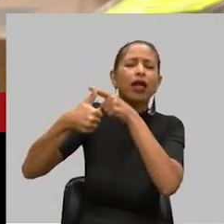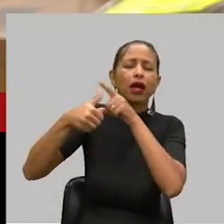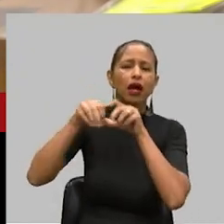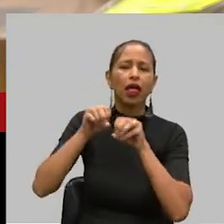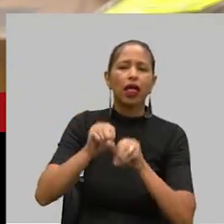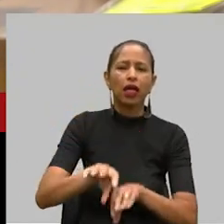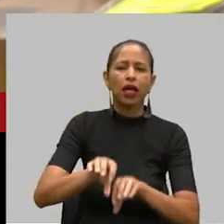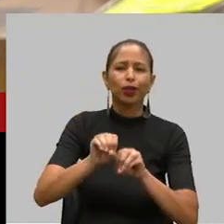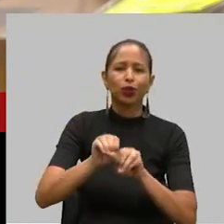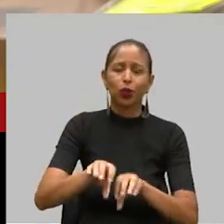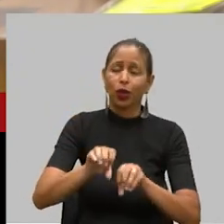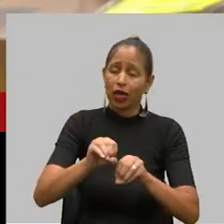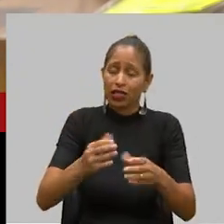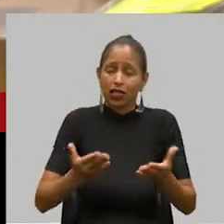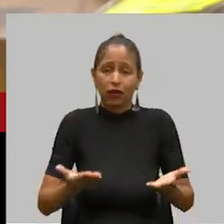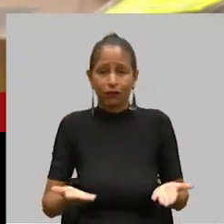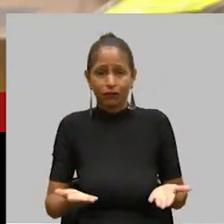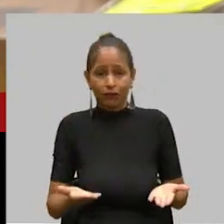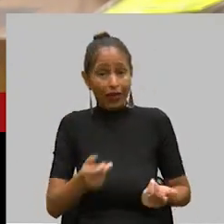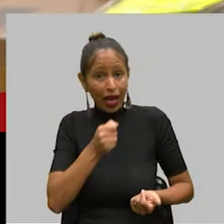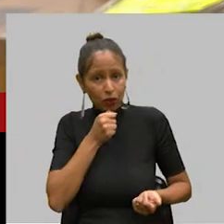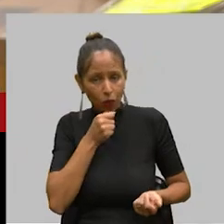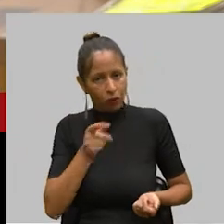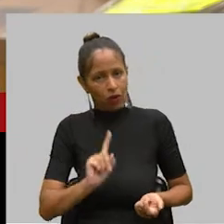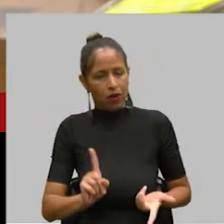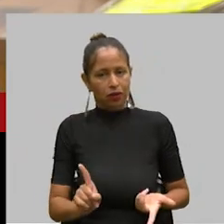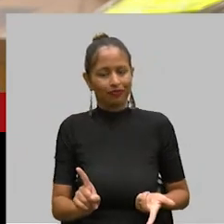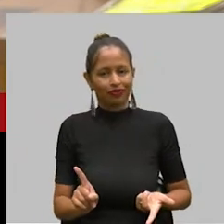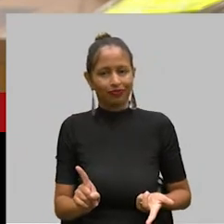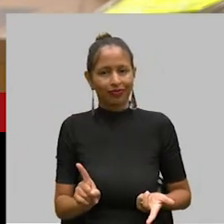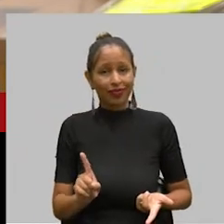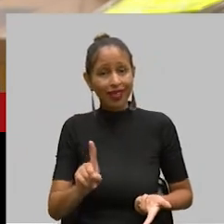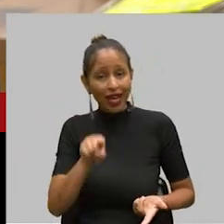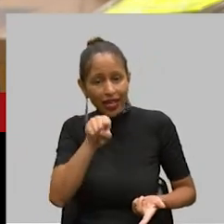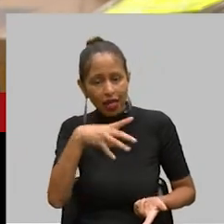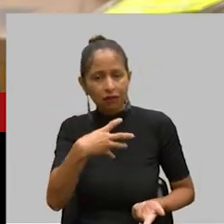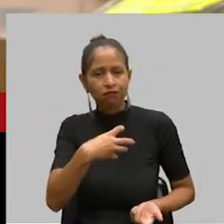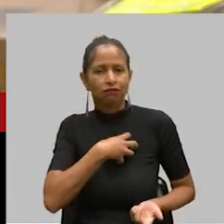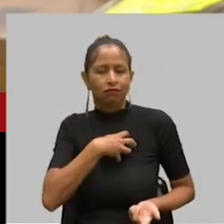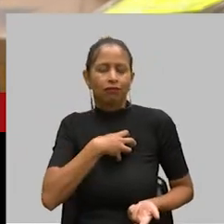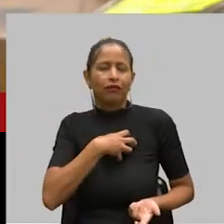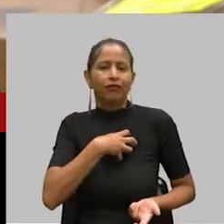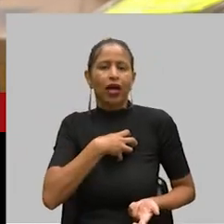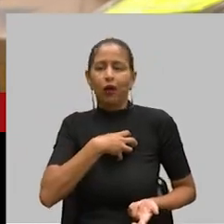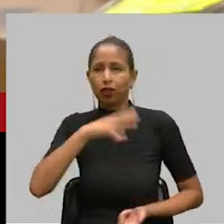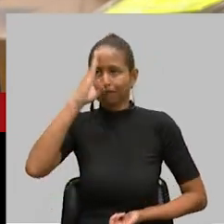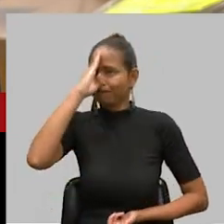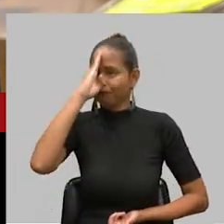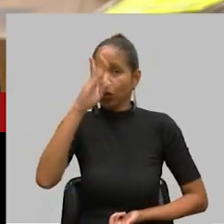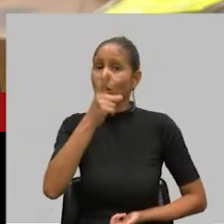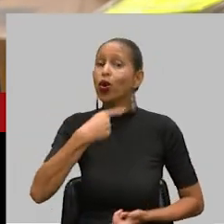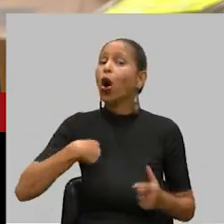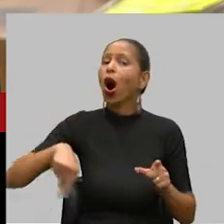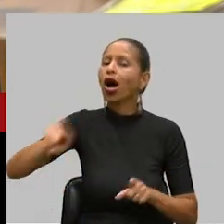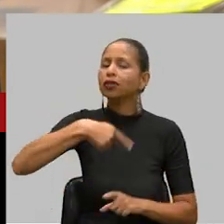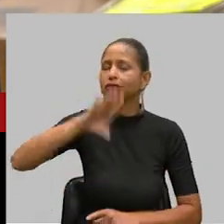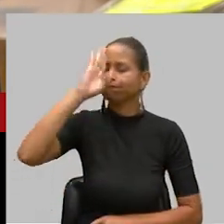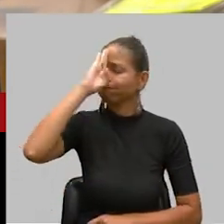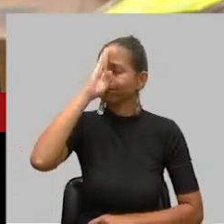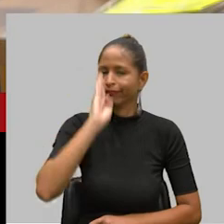não é E isso não é à toa nesse sentido eu acho fundamental nós achamos